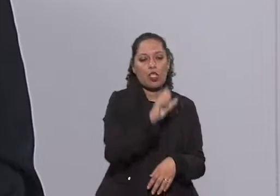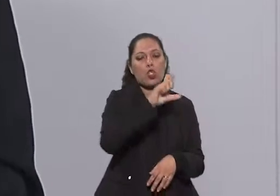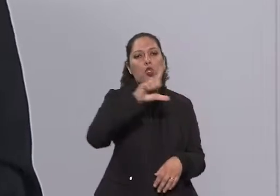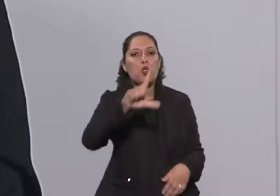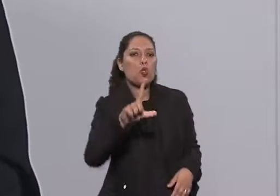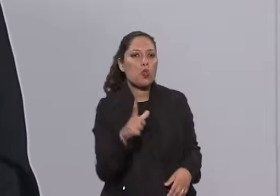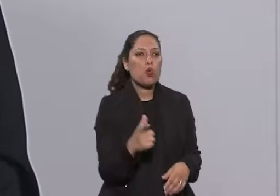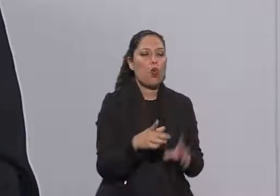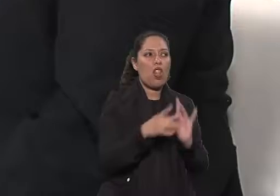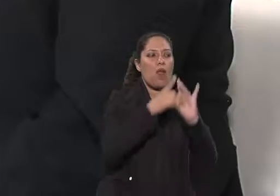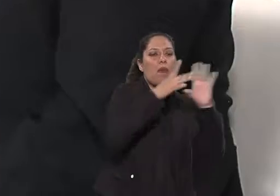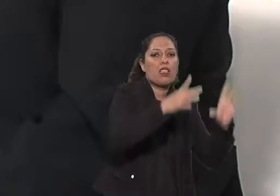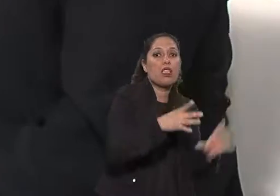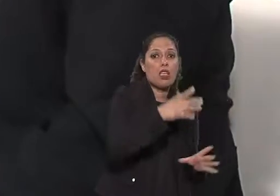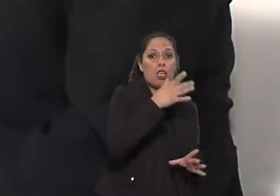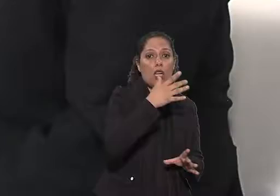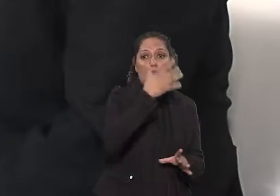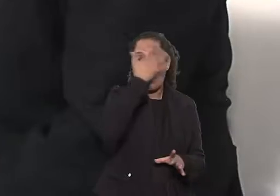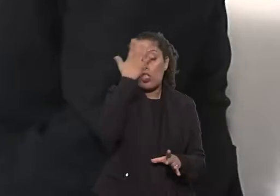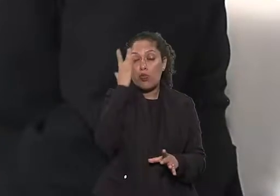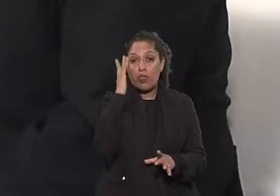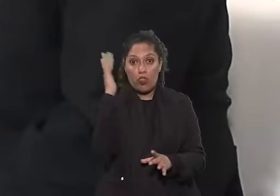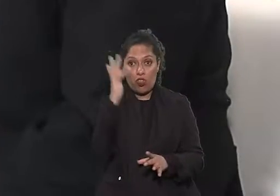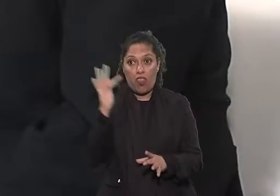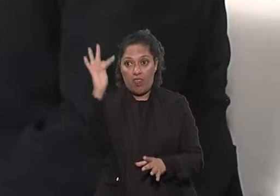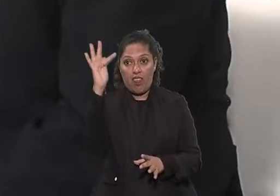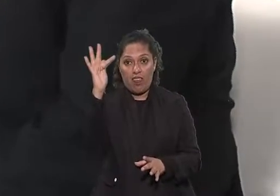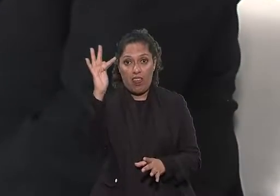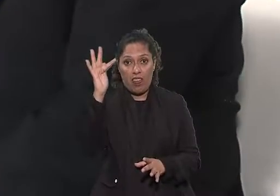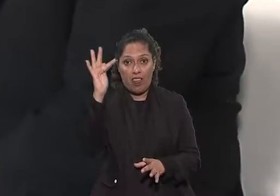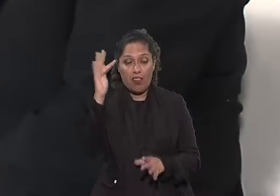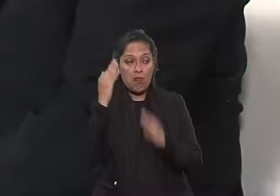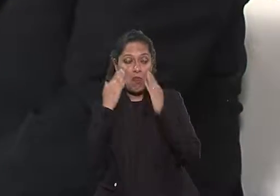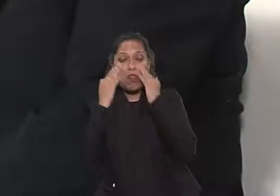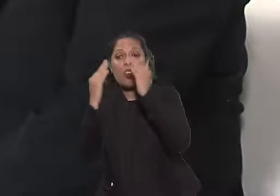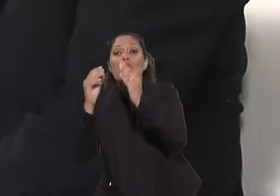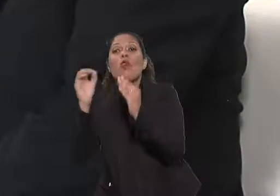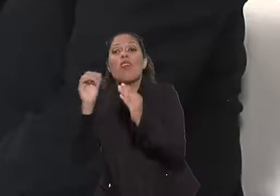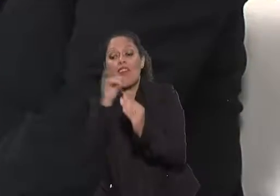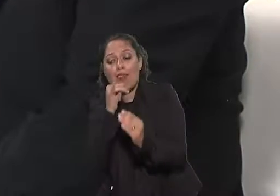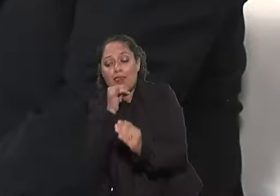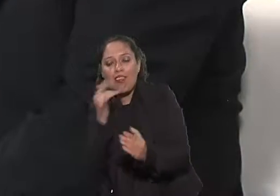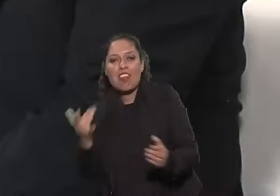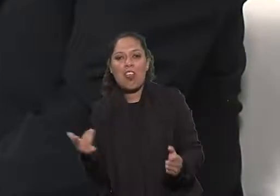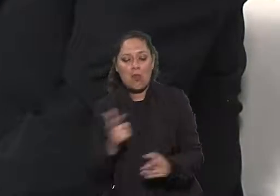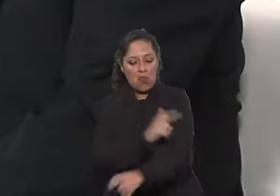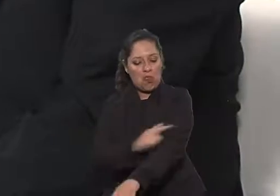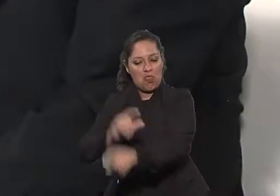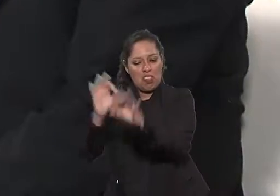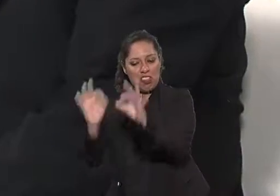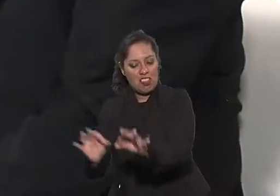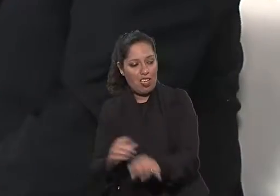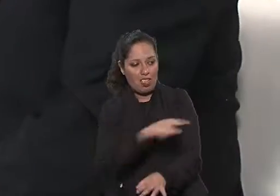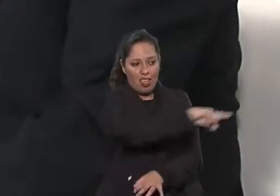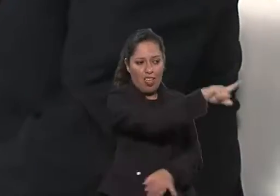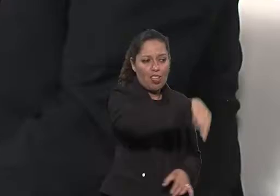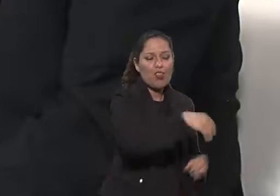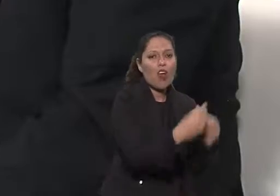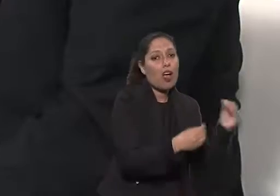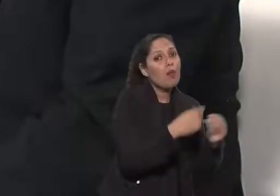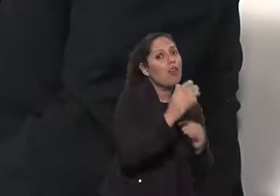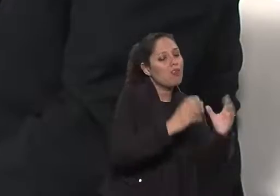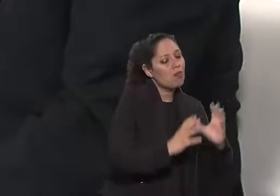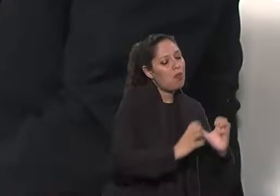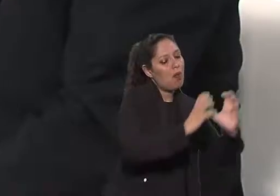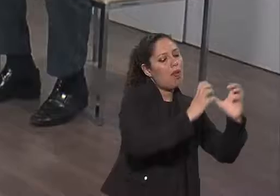copa sul americana libertadores o pessoal das comunidades de um exemplo é isso aí que se multiplique muito e vamos fazer coro aí